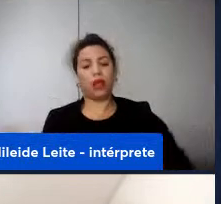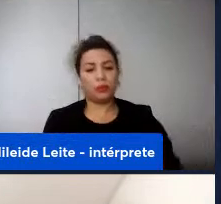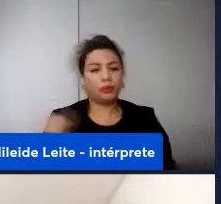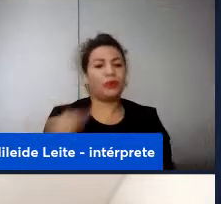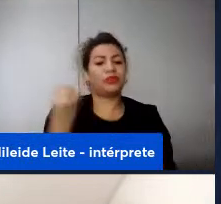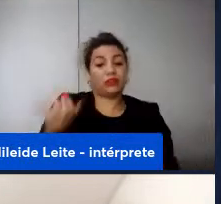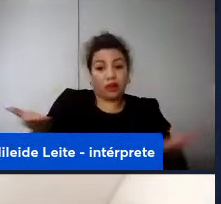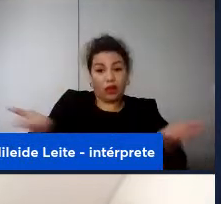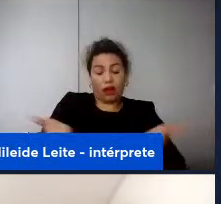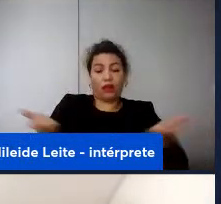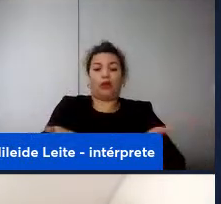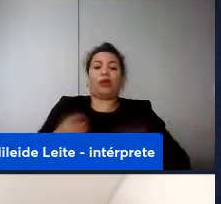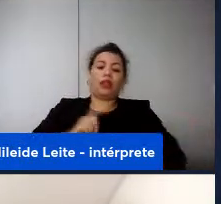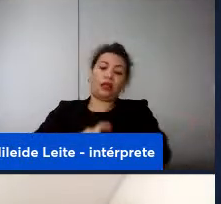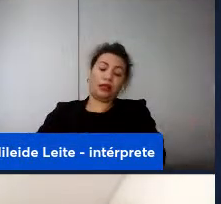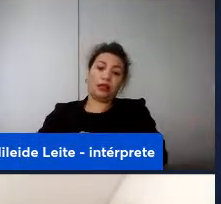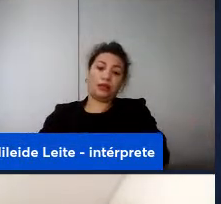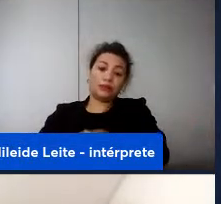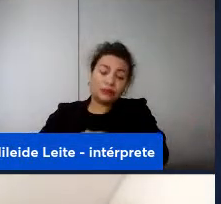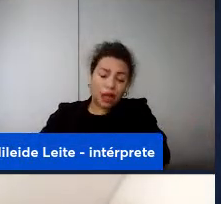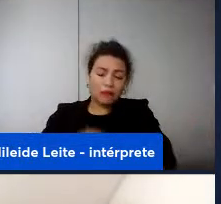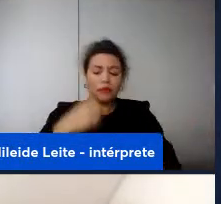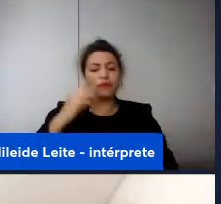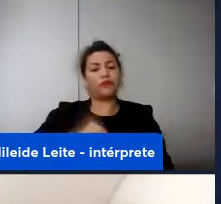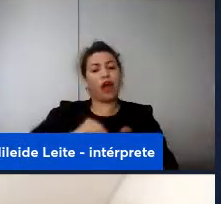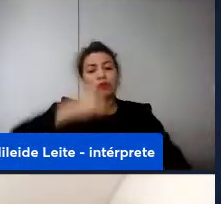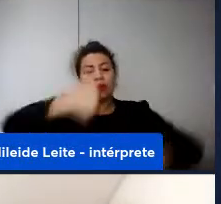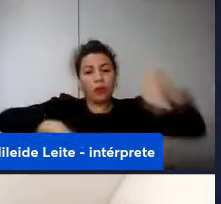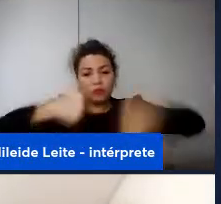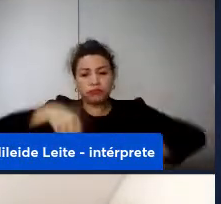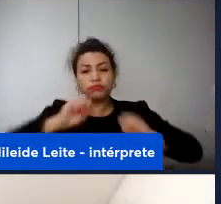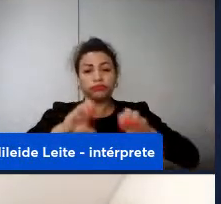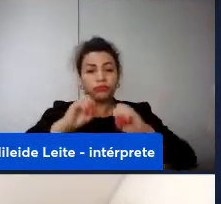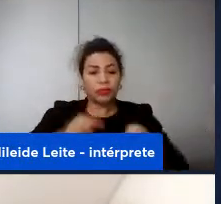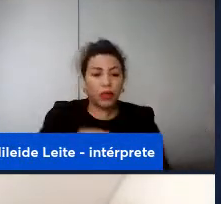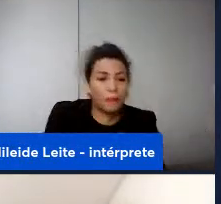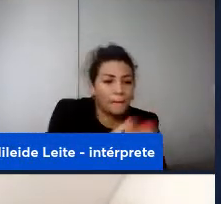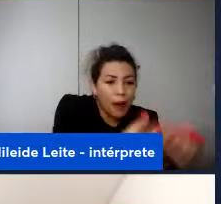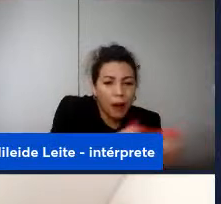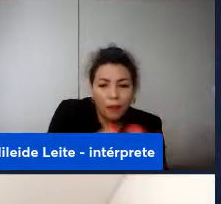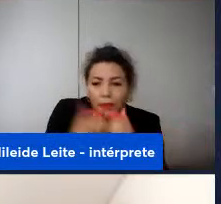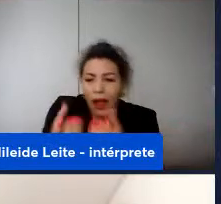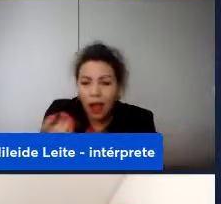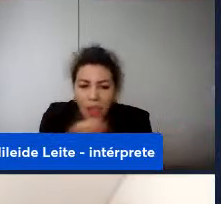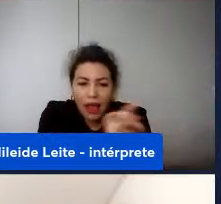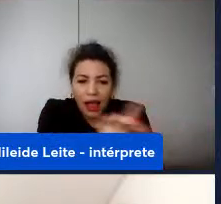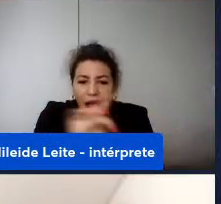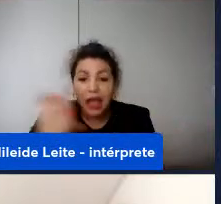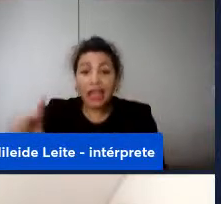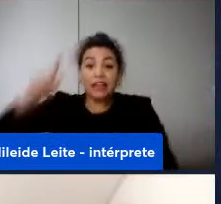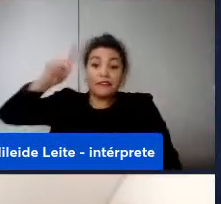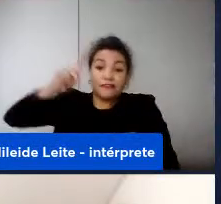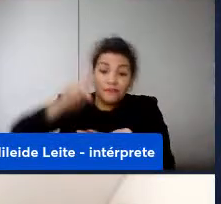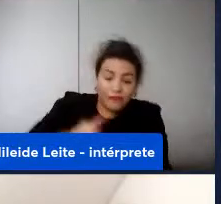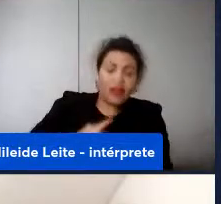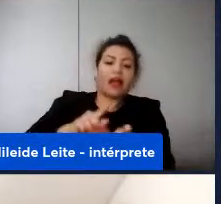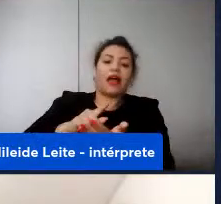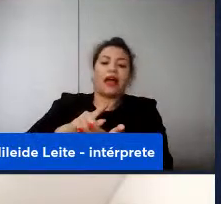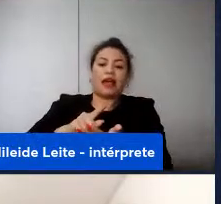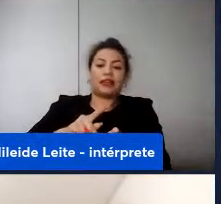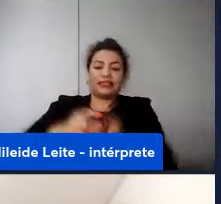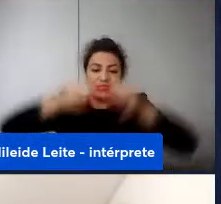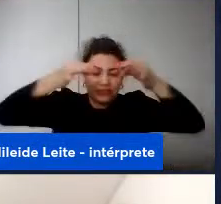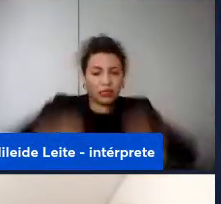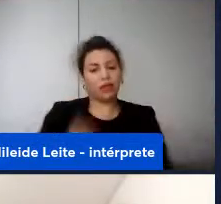tempos a gente qualificar o ensino para dar o que cada um precisa para que, de fato, possa ser